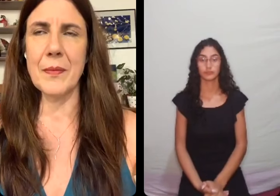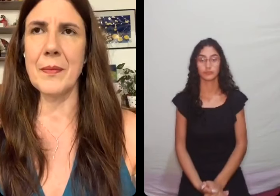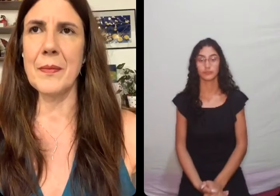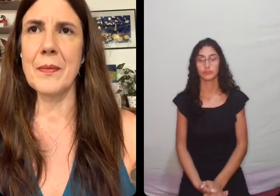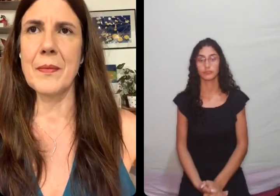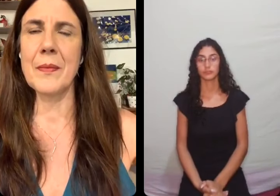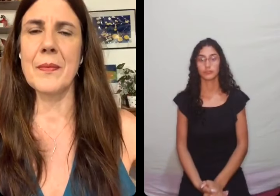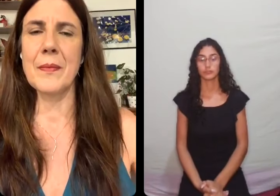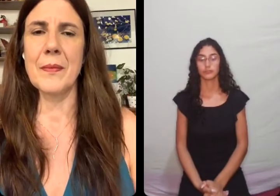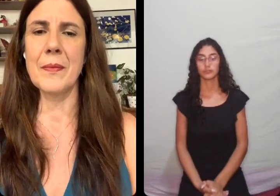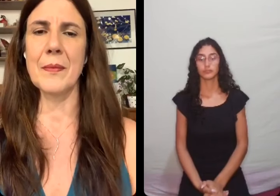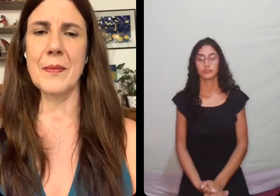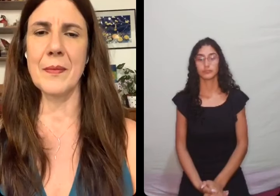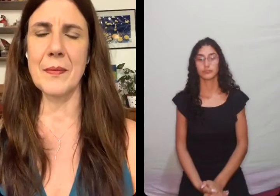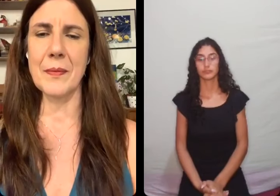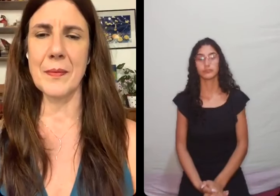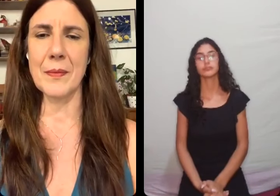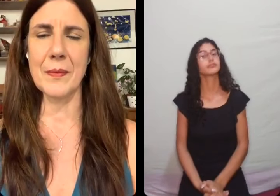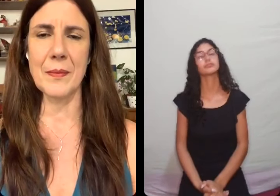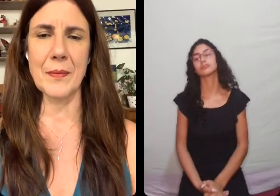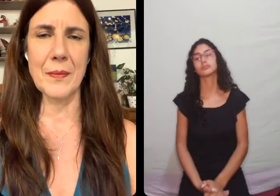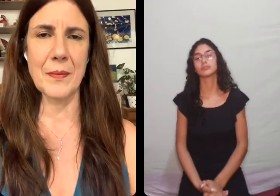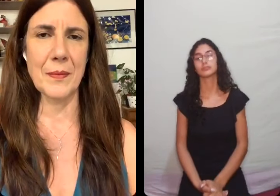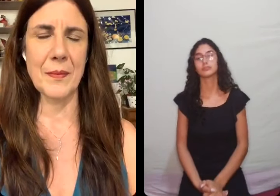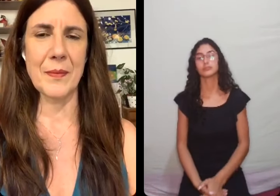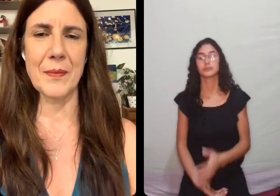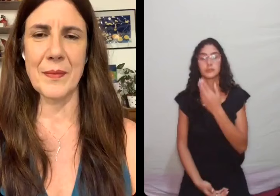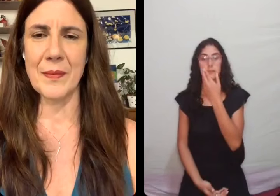Vamos ver se ele aceita. Enviei de novo.